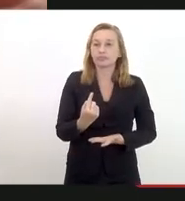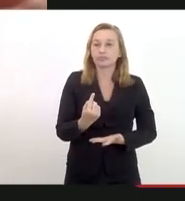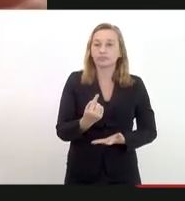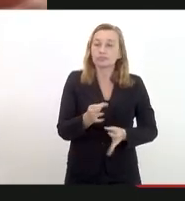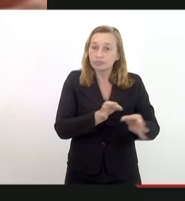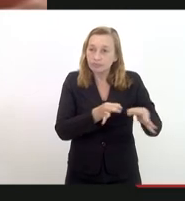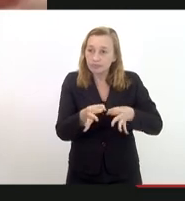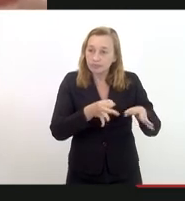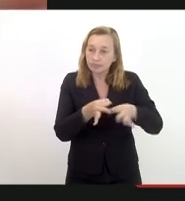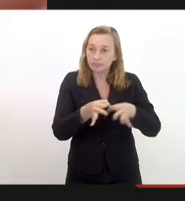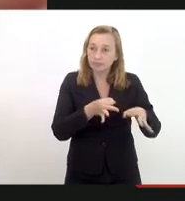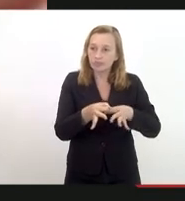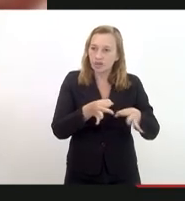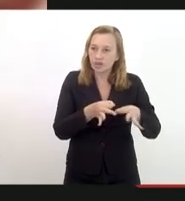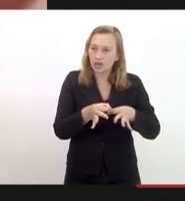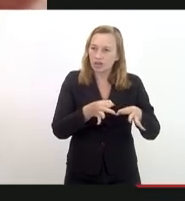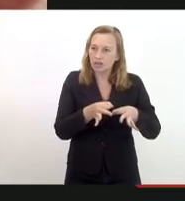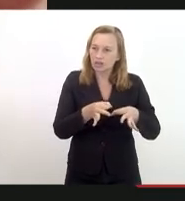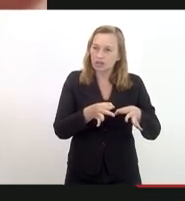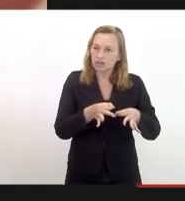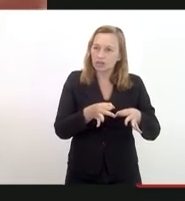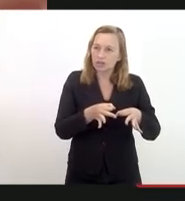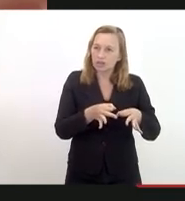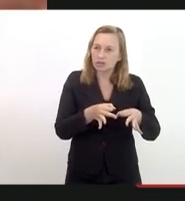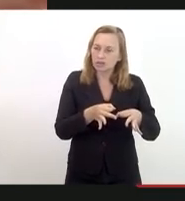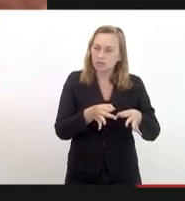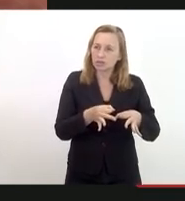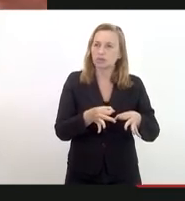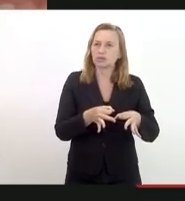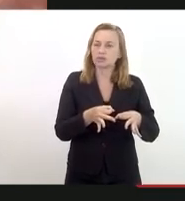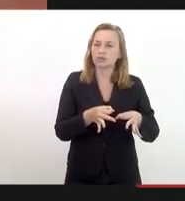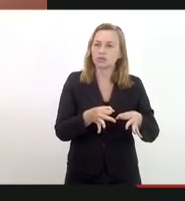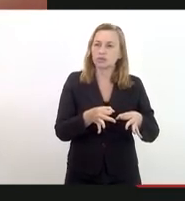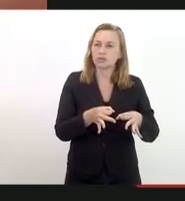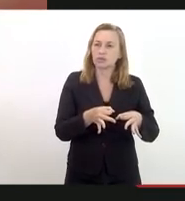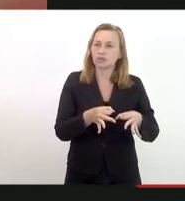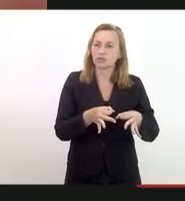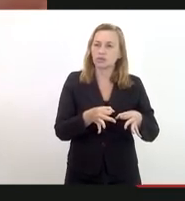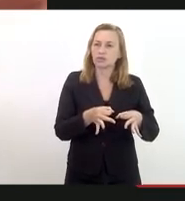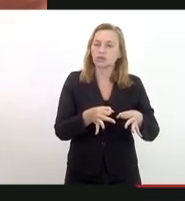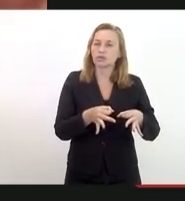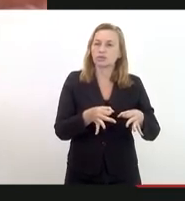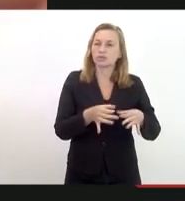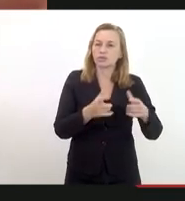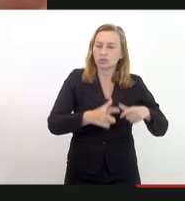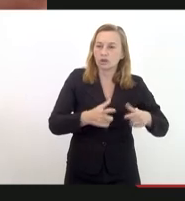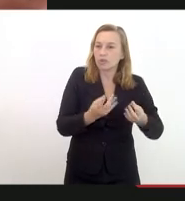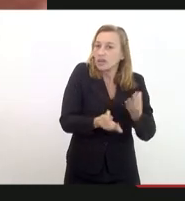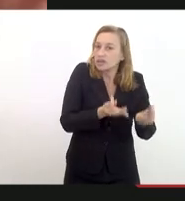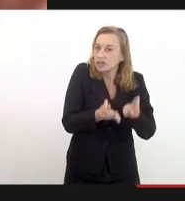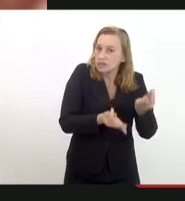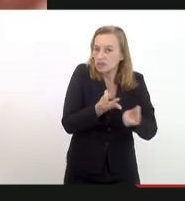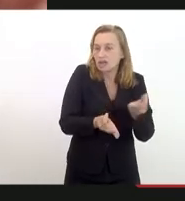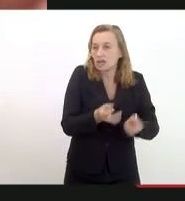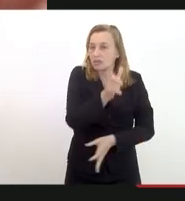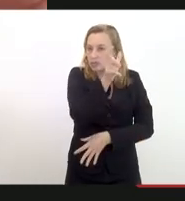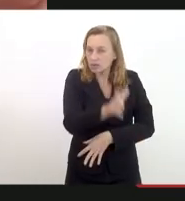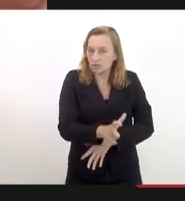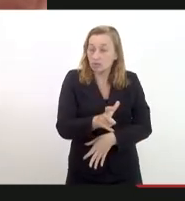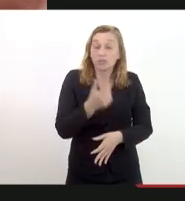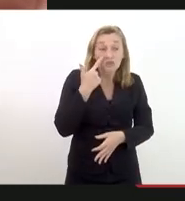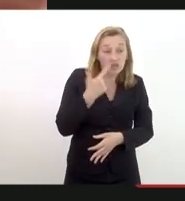leitos de paciente, leitos de maior complexidade de terapia intensiva para esses pacientes que eventualmente